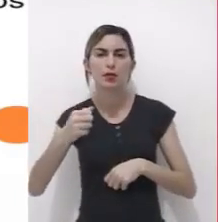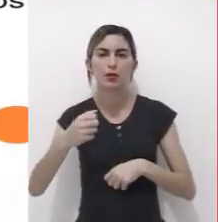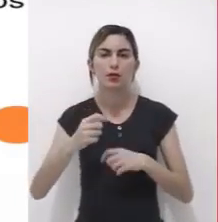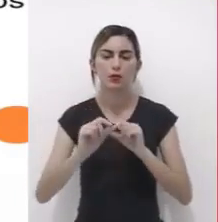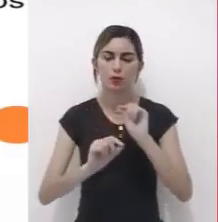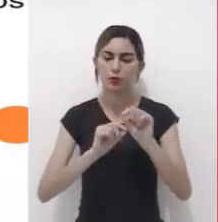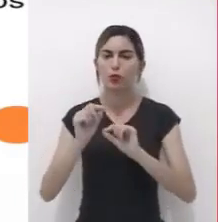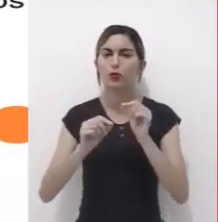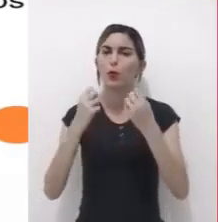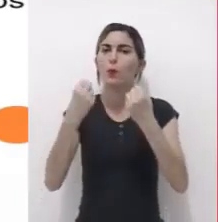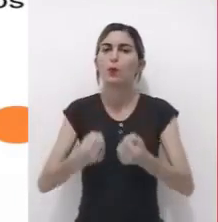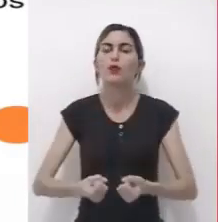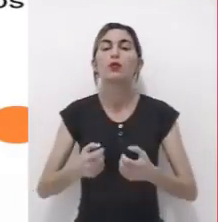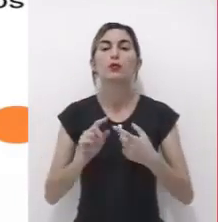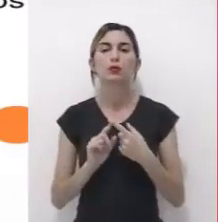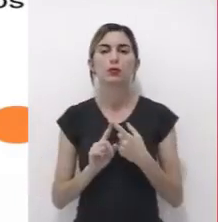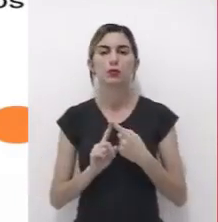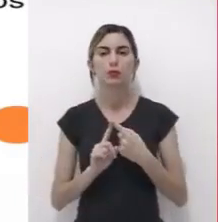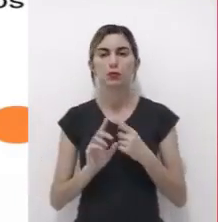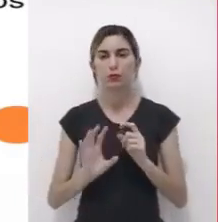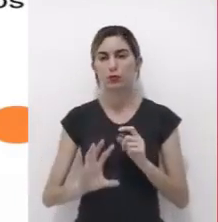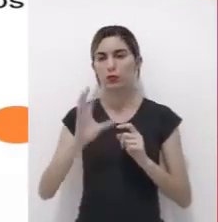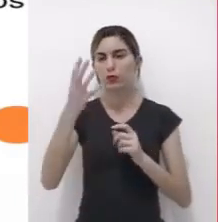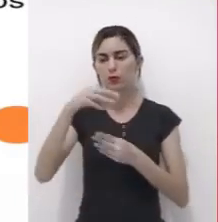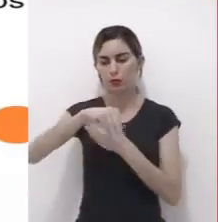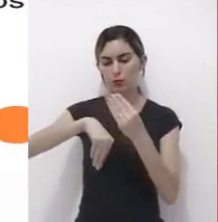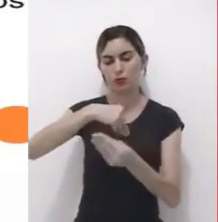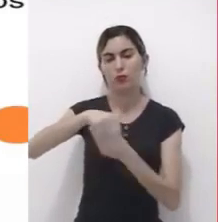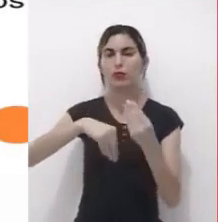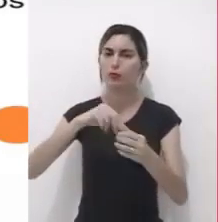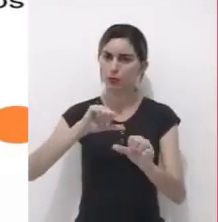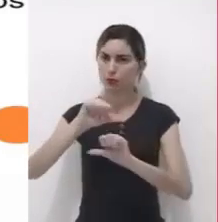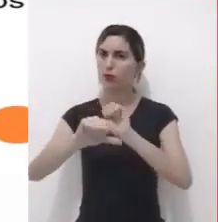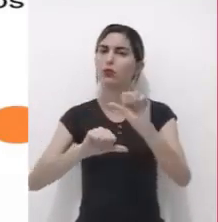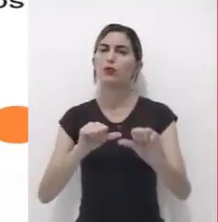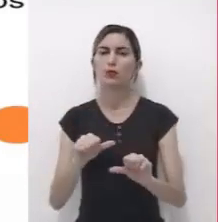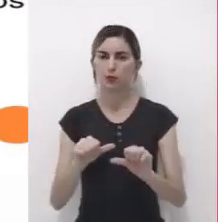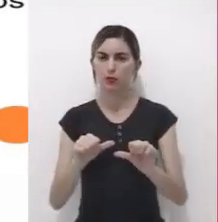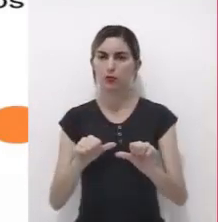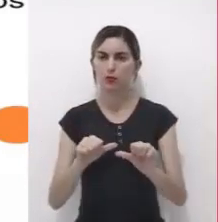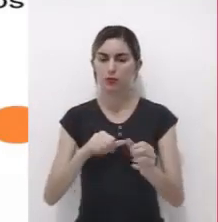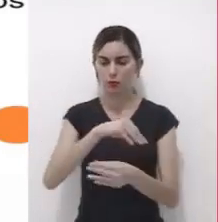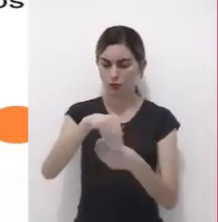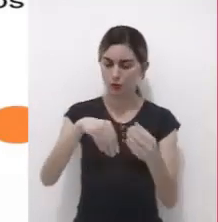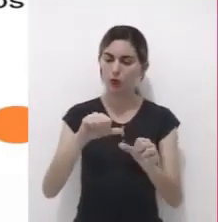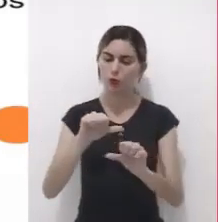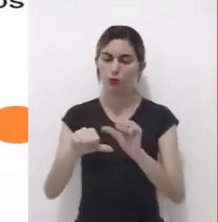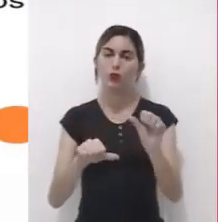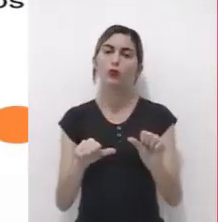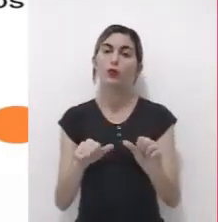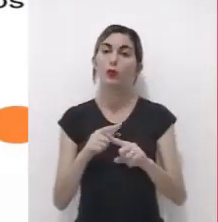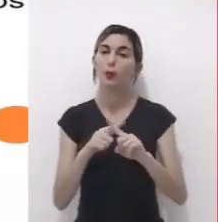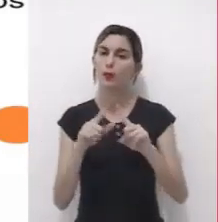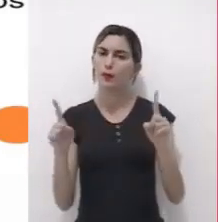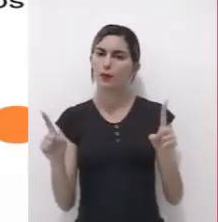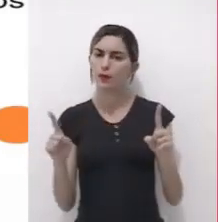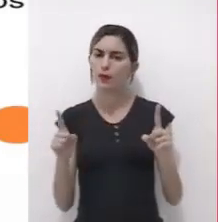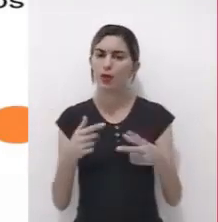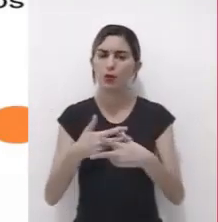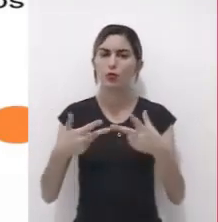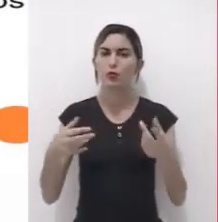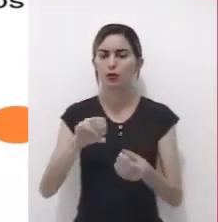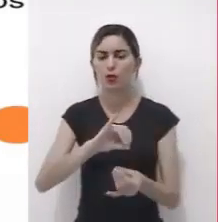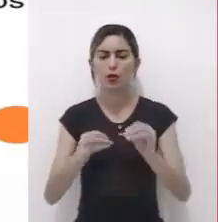que ocorre uma reação química? Nas reações ocorrem mudanças das substâncias, mas